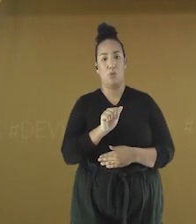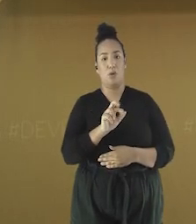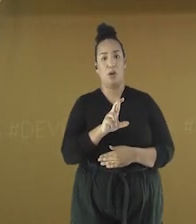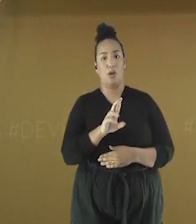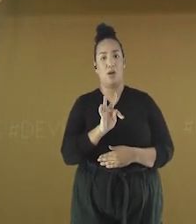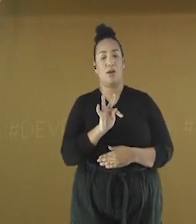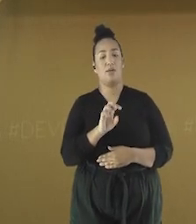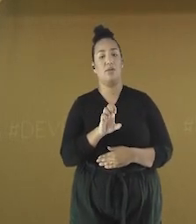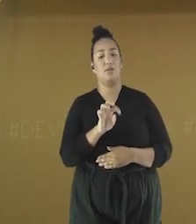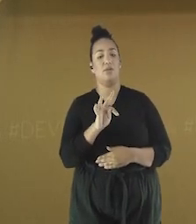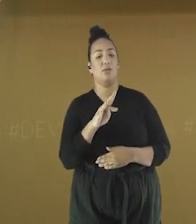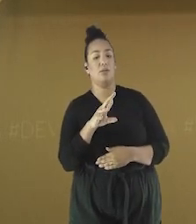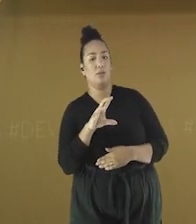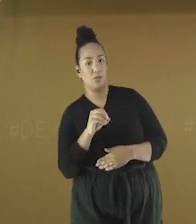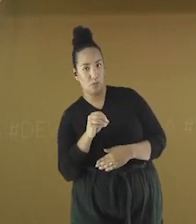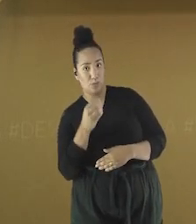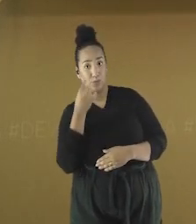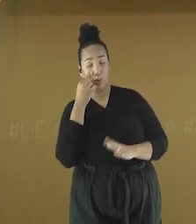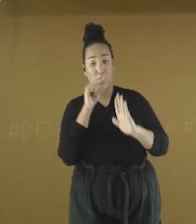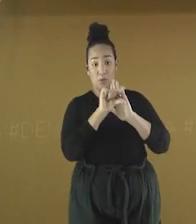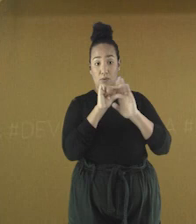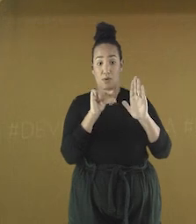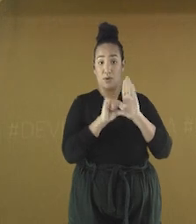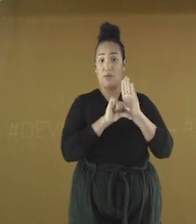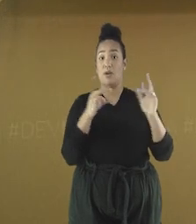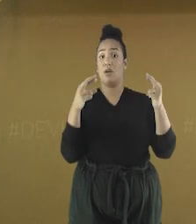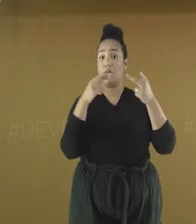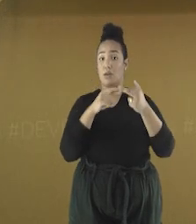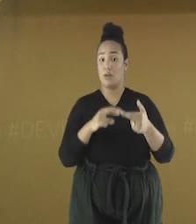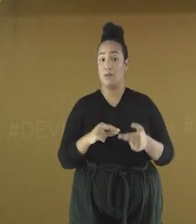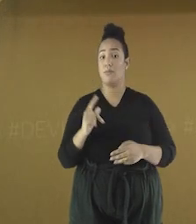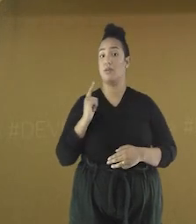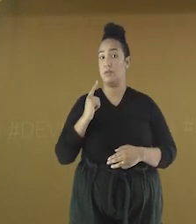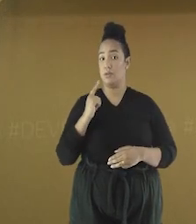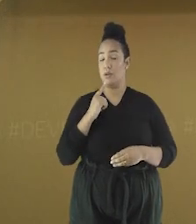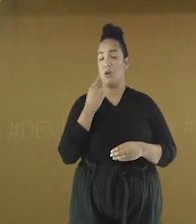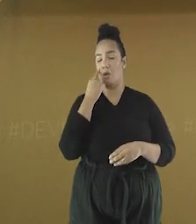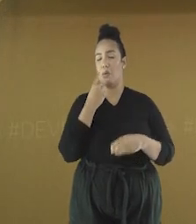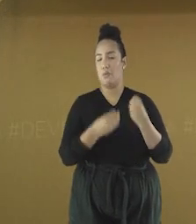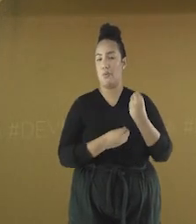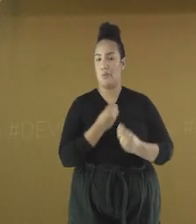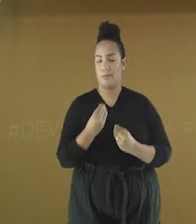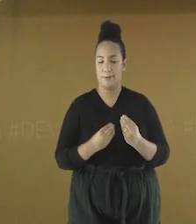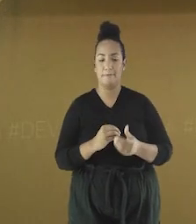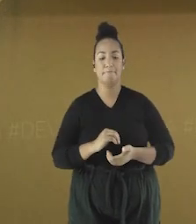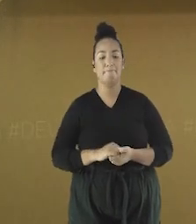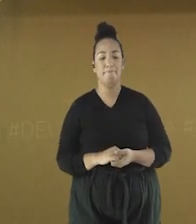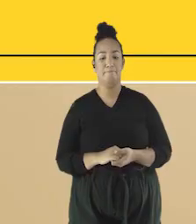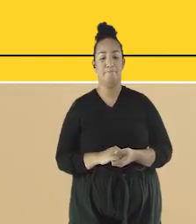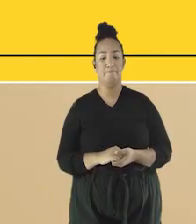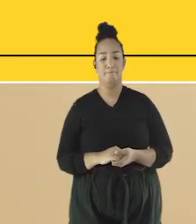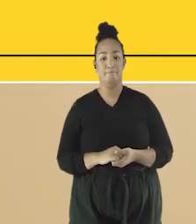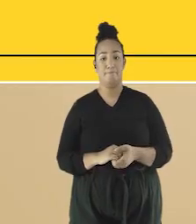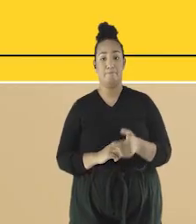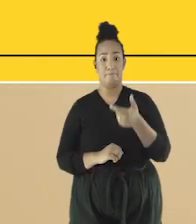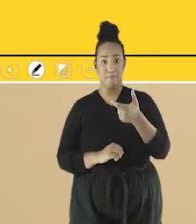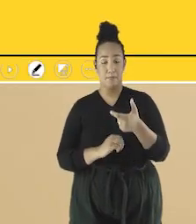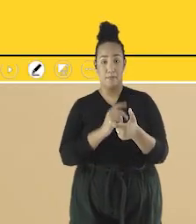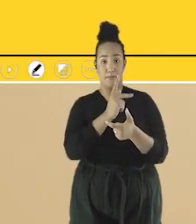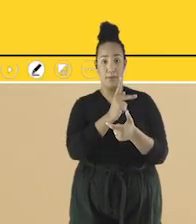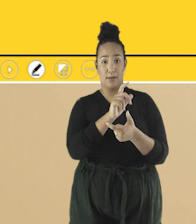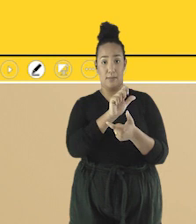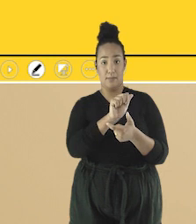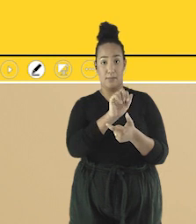quarteto. Vejam que os versos rimam entre si. Vamos conferir de que forma essa rima ocorre. Olhem só. A